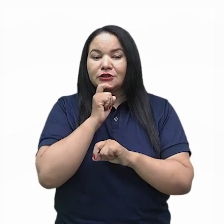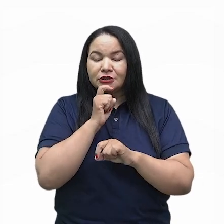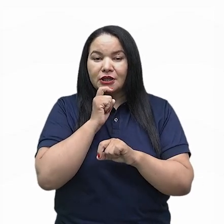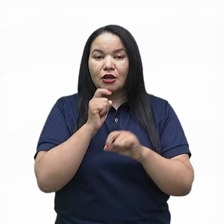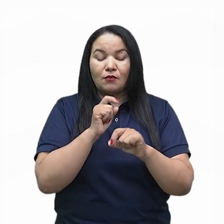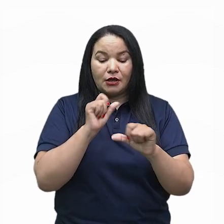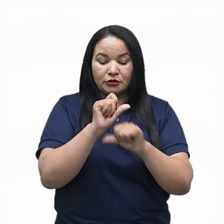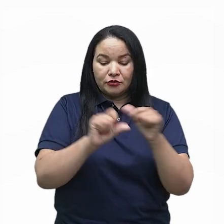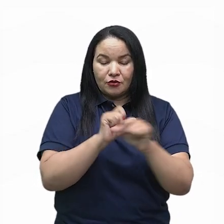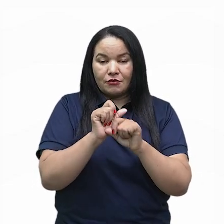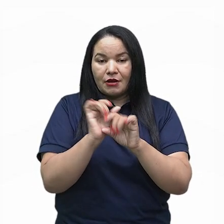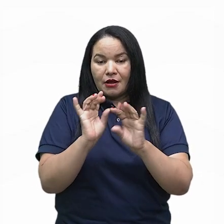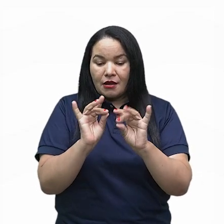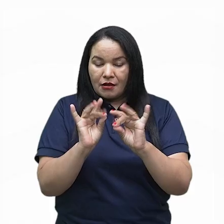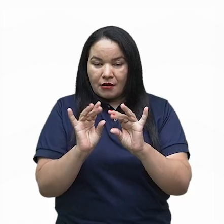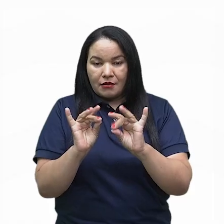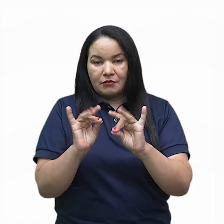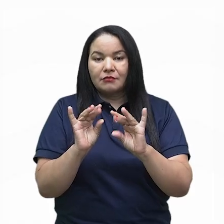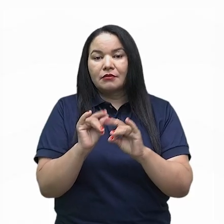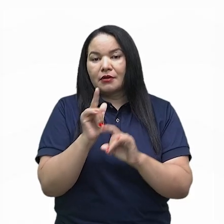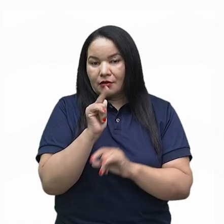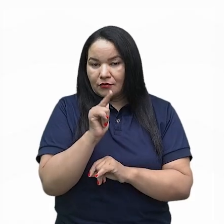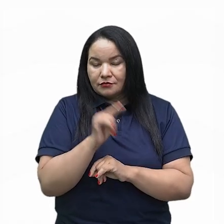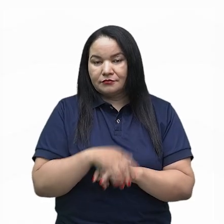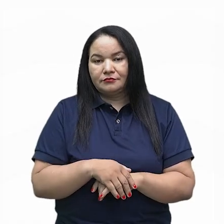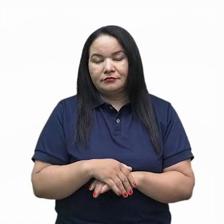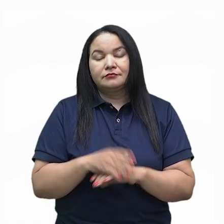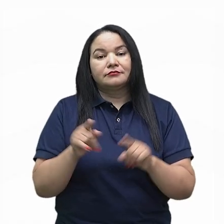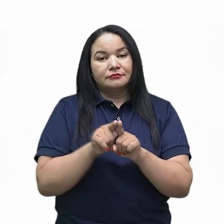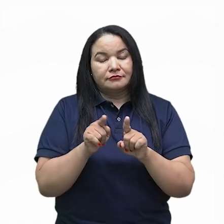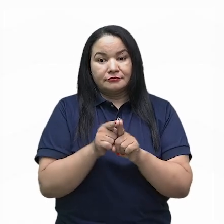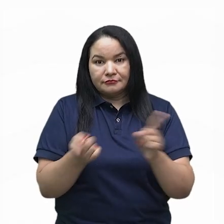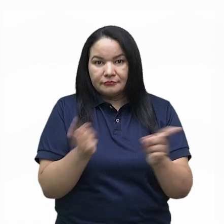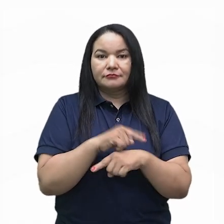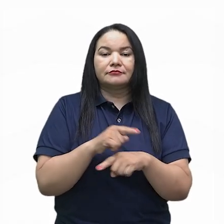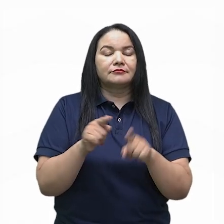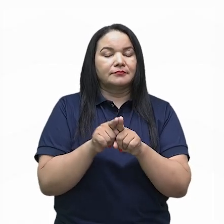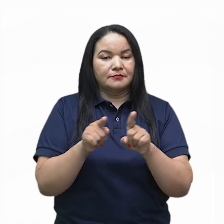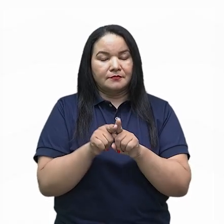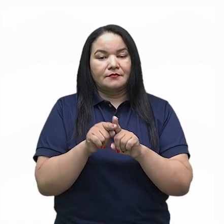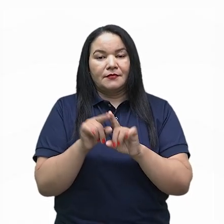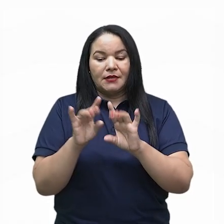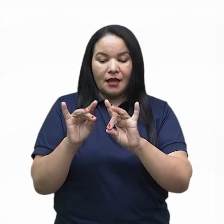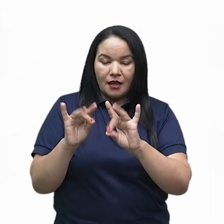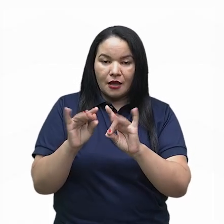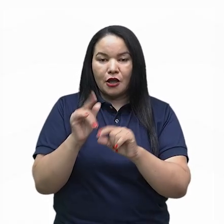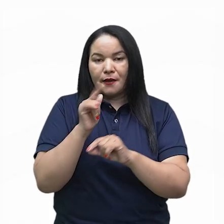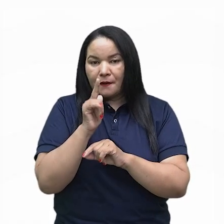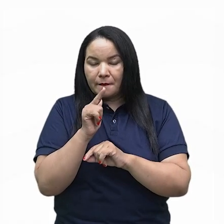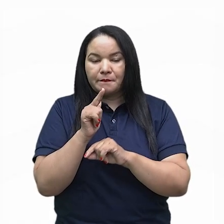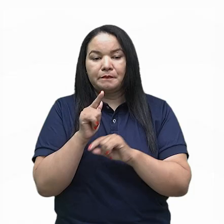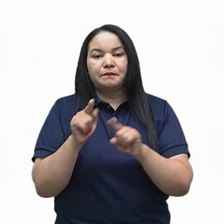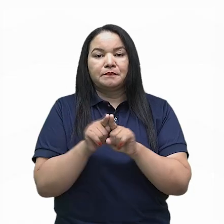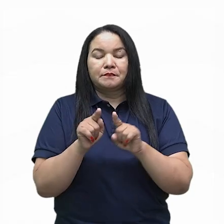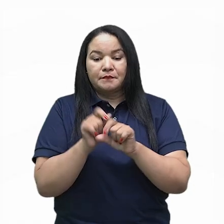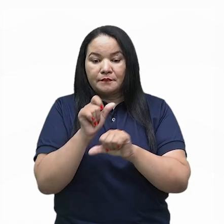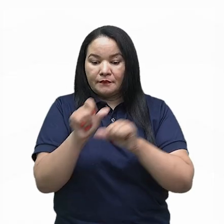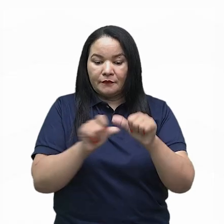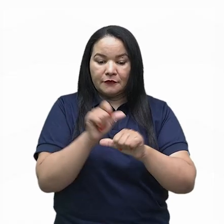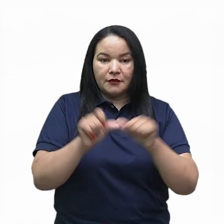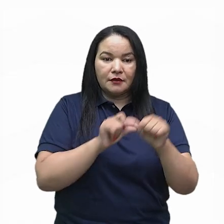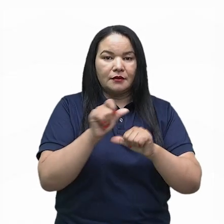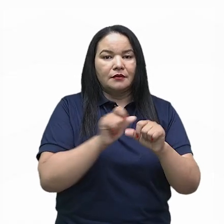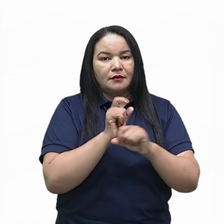E o inverso também, né? A água líquida passa a se transformar, né, em pedacinhos ali